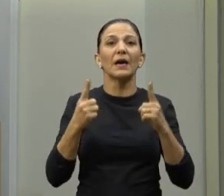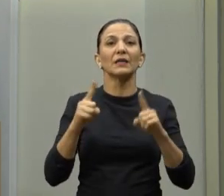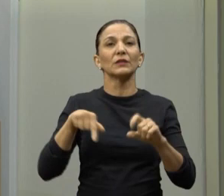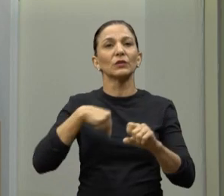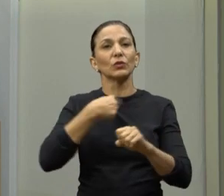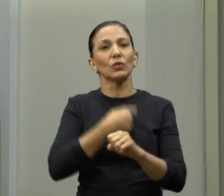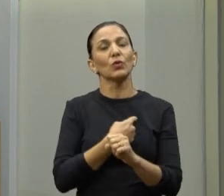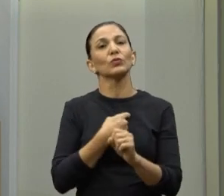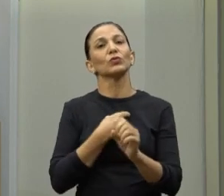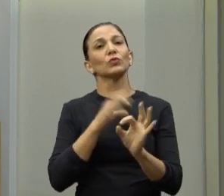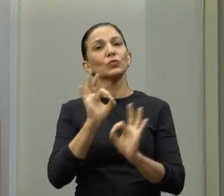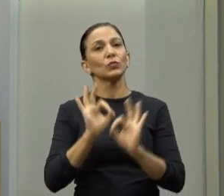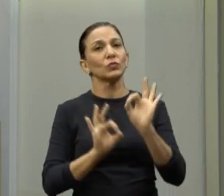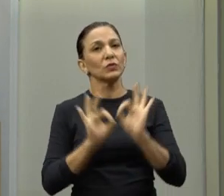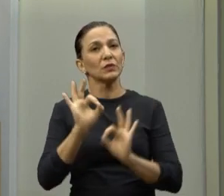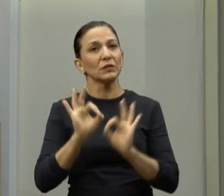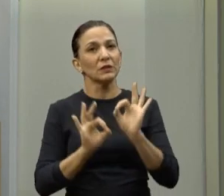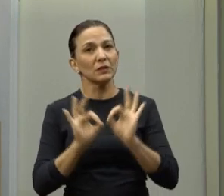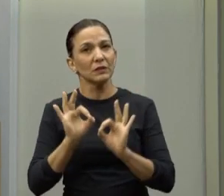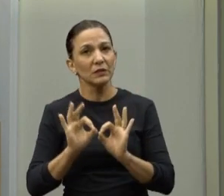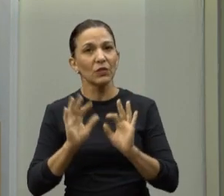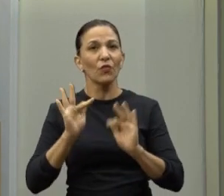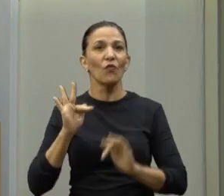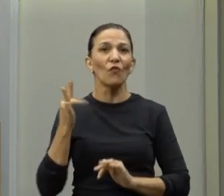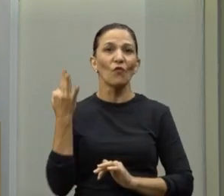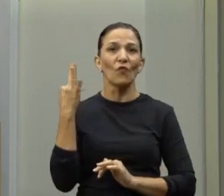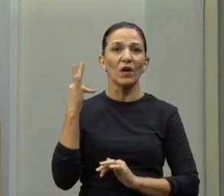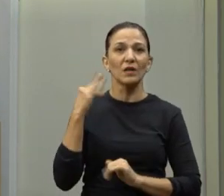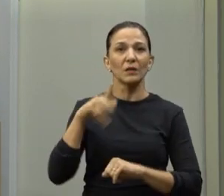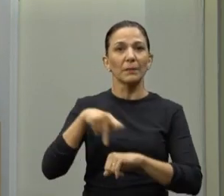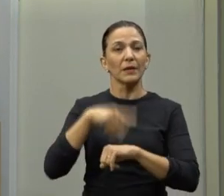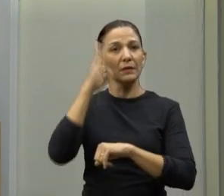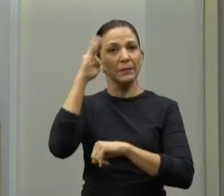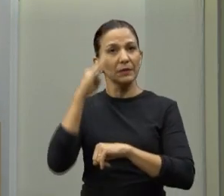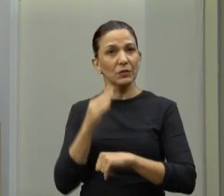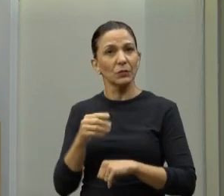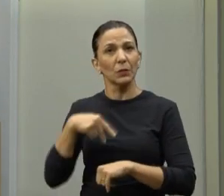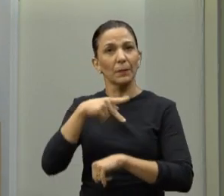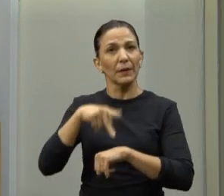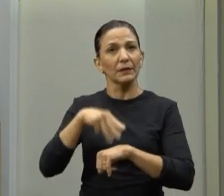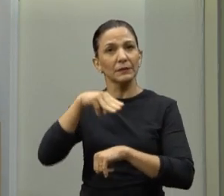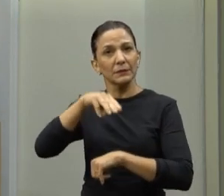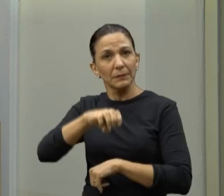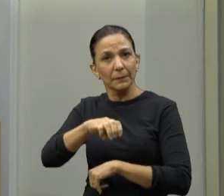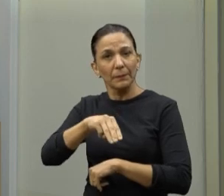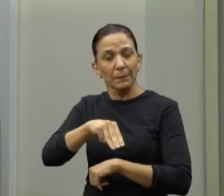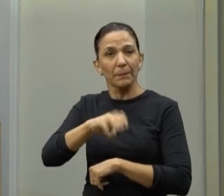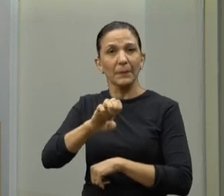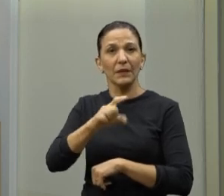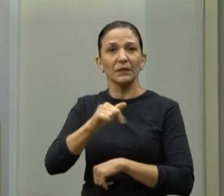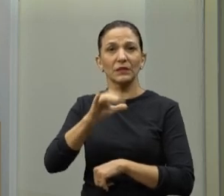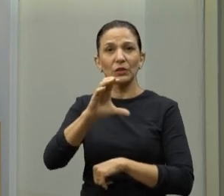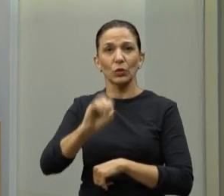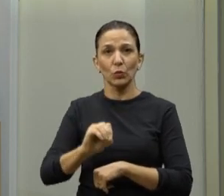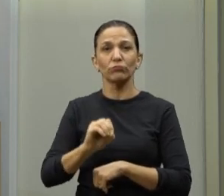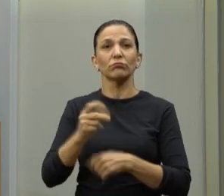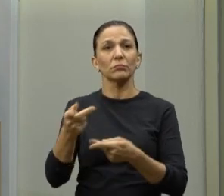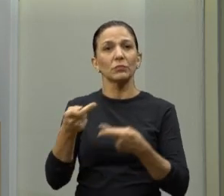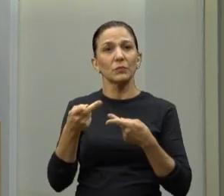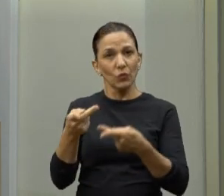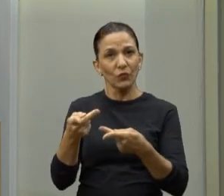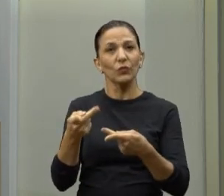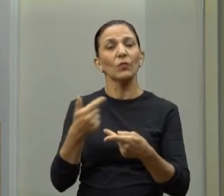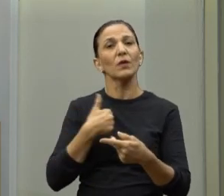por essa organização para levar essa Federação Brasileira para o México Ao qual eu agradeço por ter feito o convite